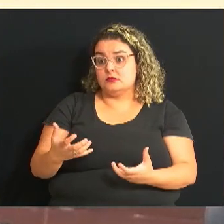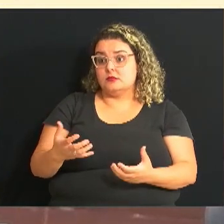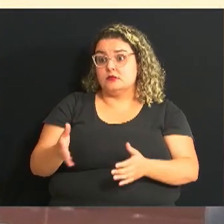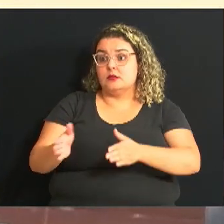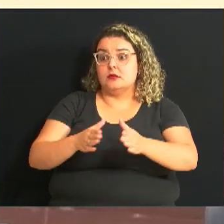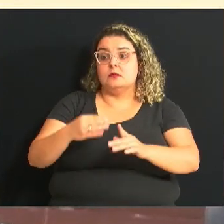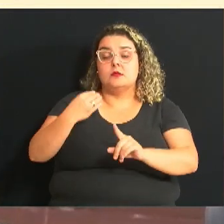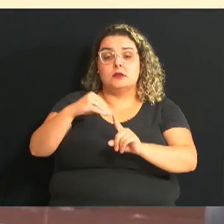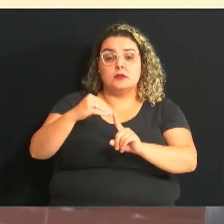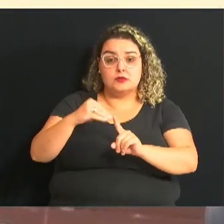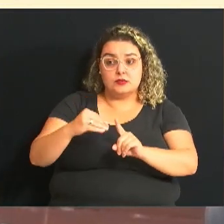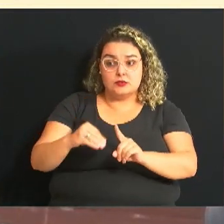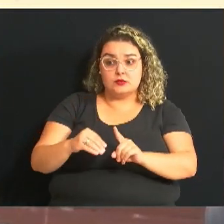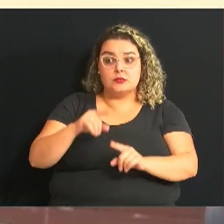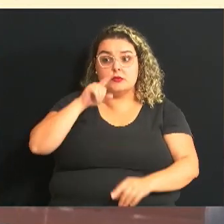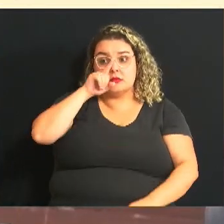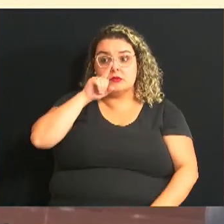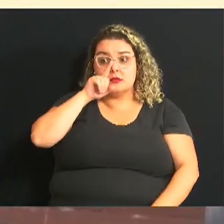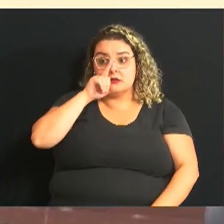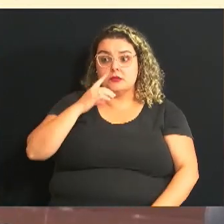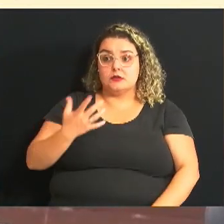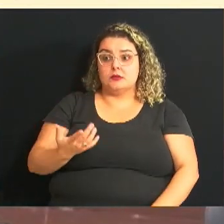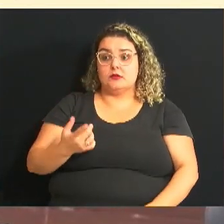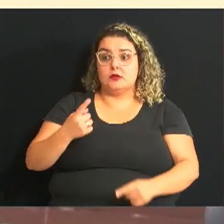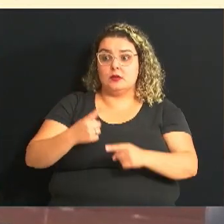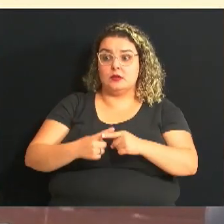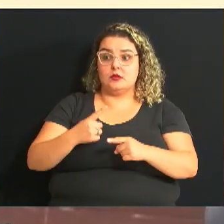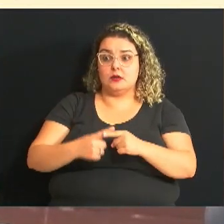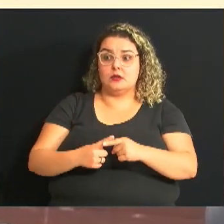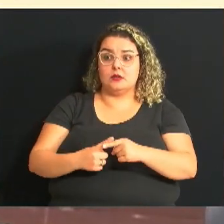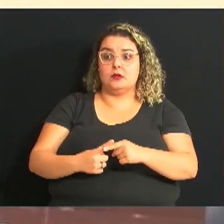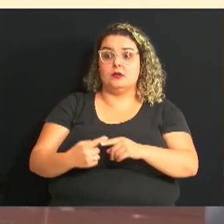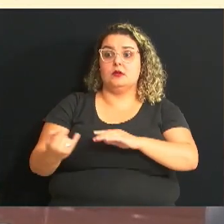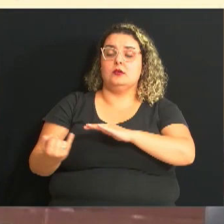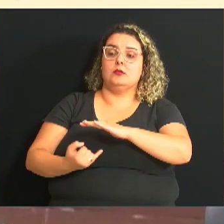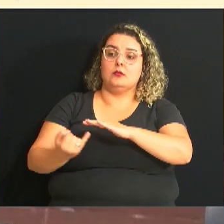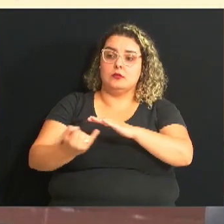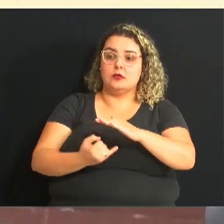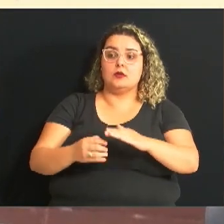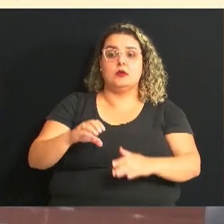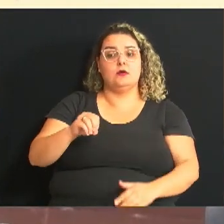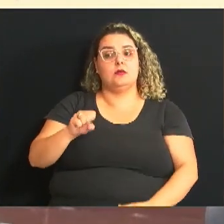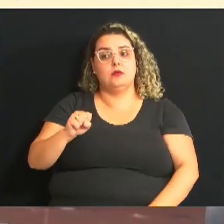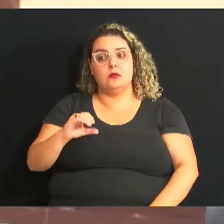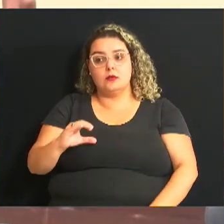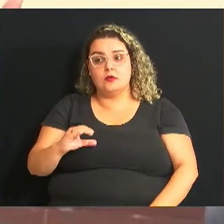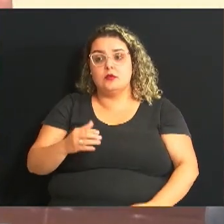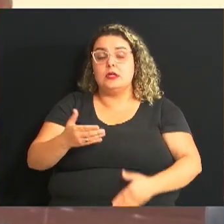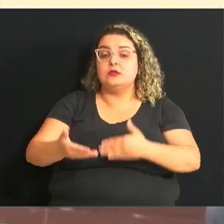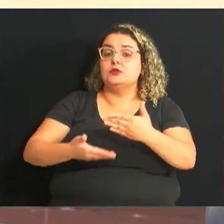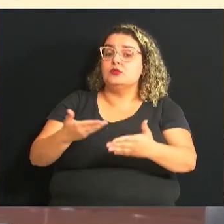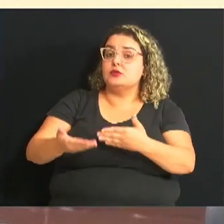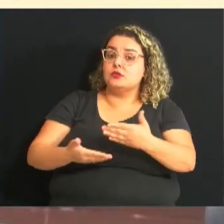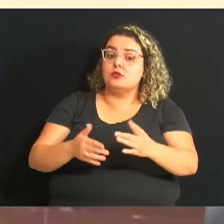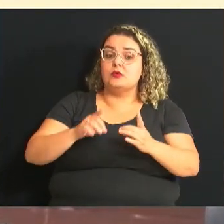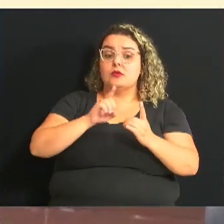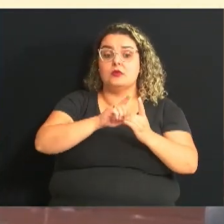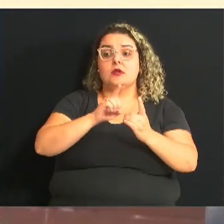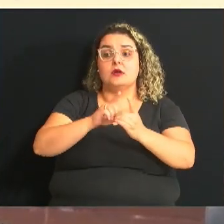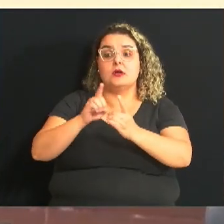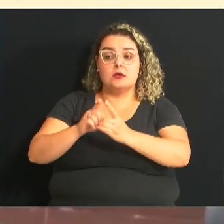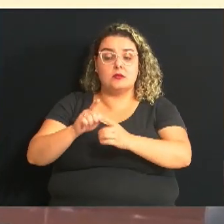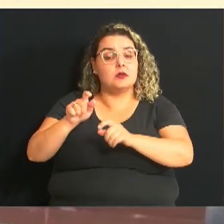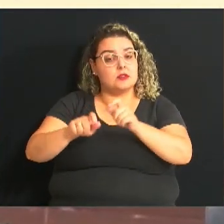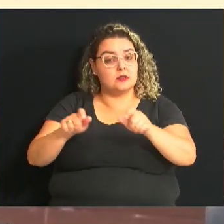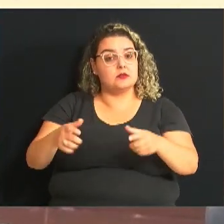de vulnerabilidade e risco. Porque são entidades, são OSCs, são serviços que atendem essas